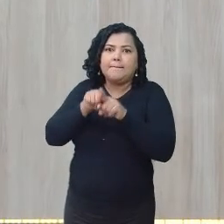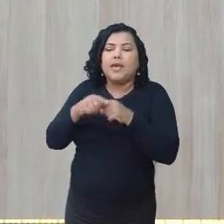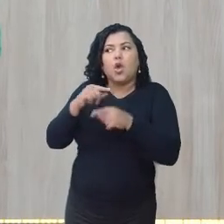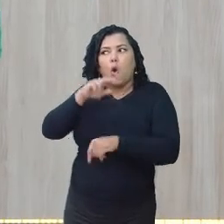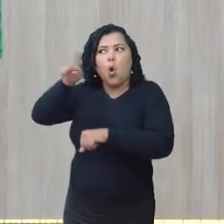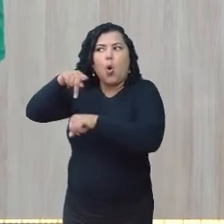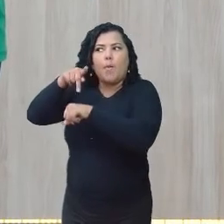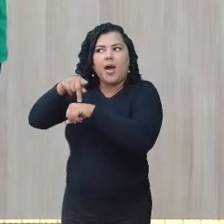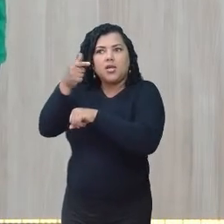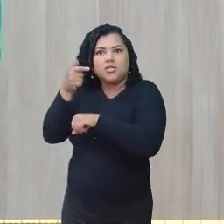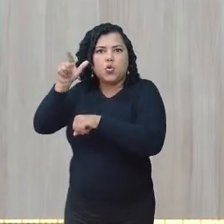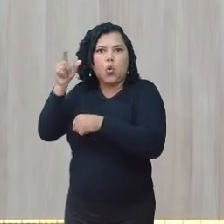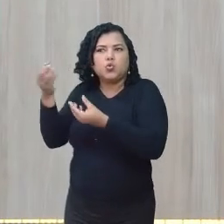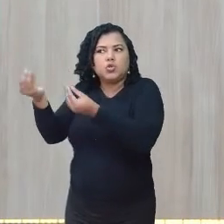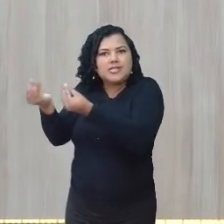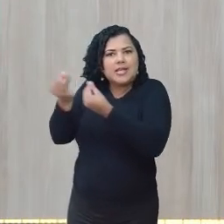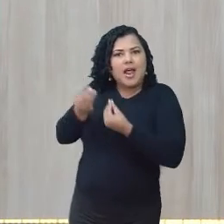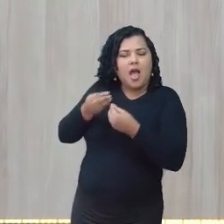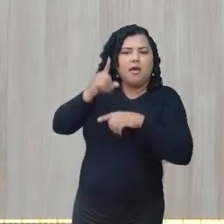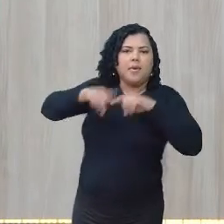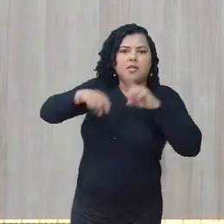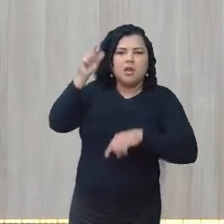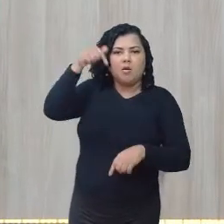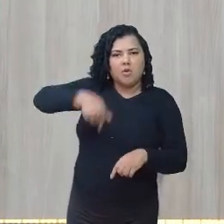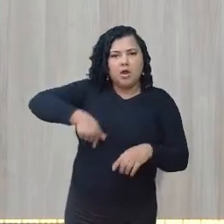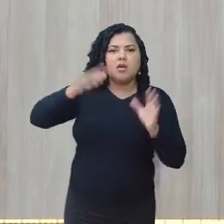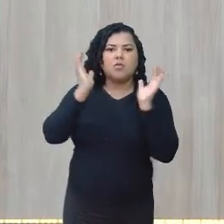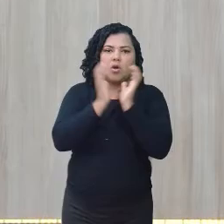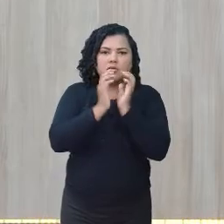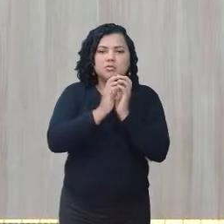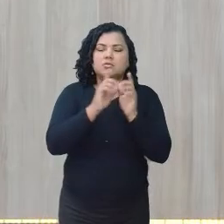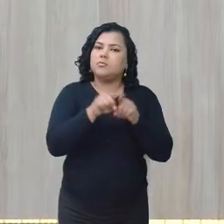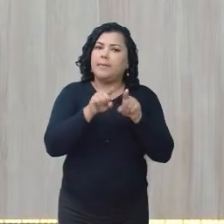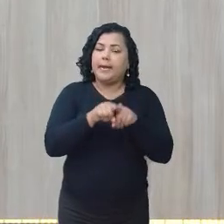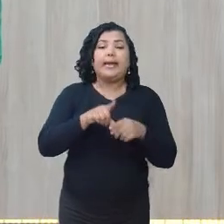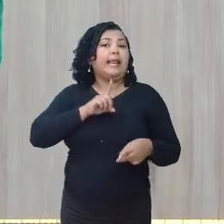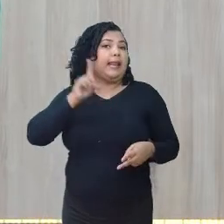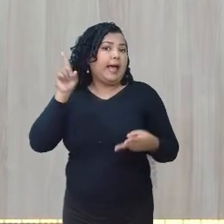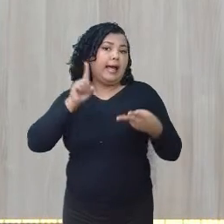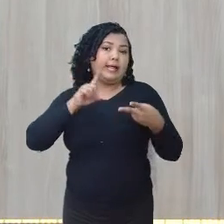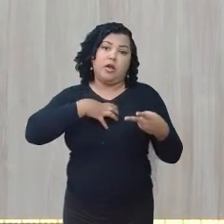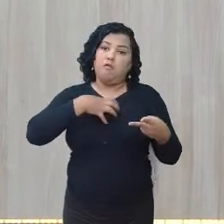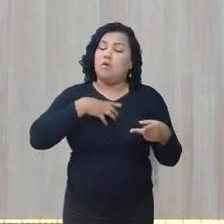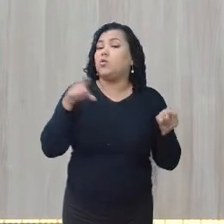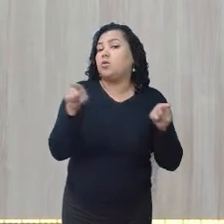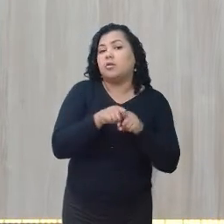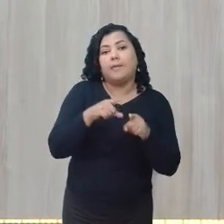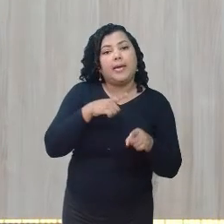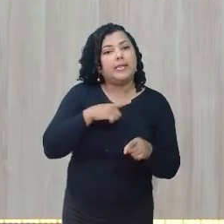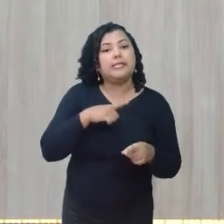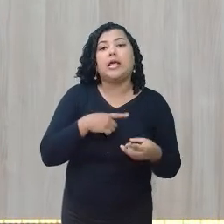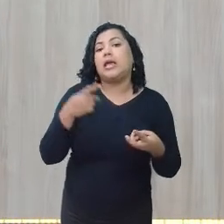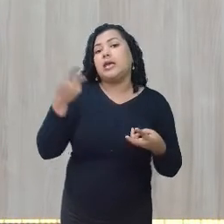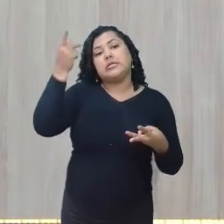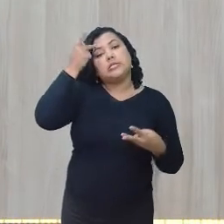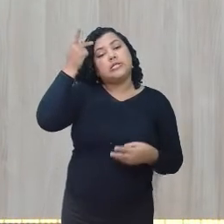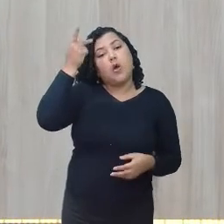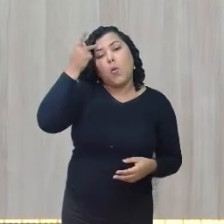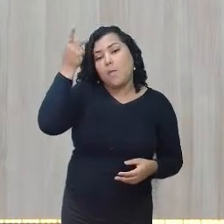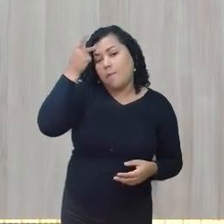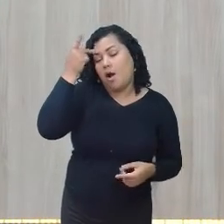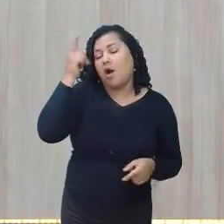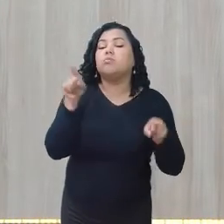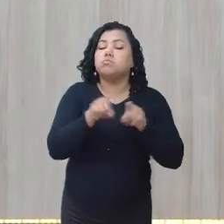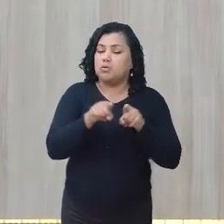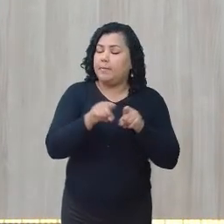Então, o Porto, né, do Recife, portos na região da Bahia, portos na região de São Paulo, como o Porto de